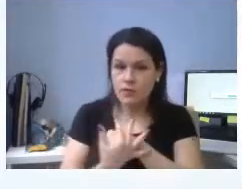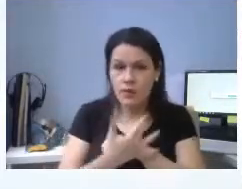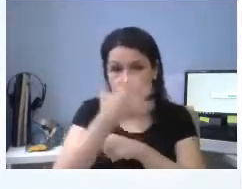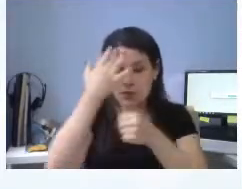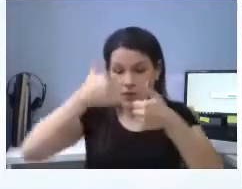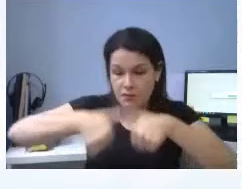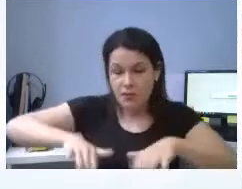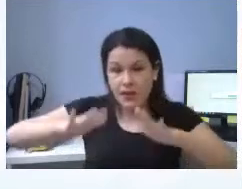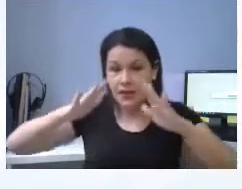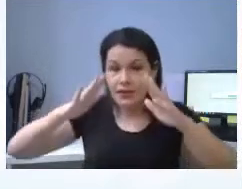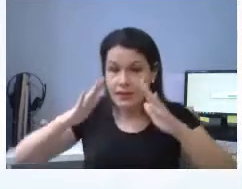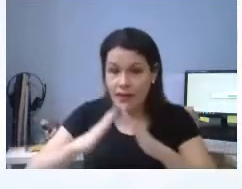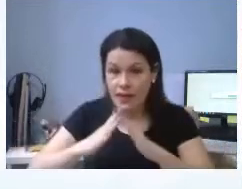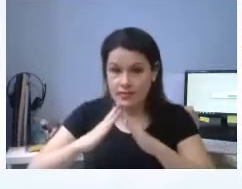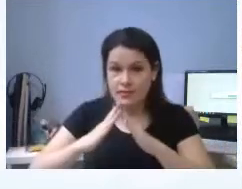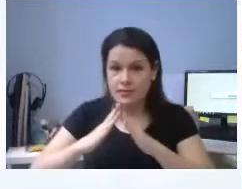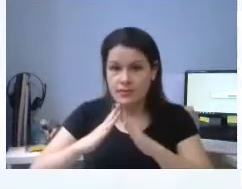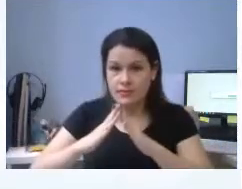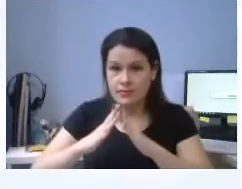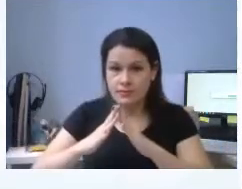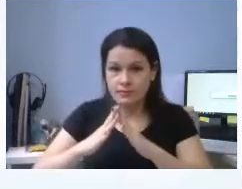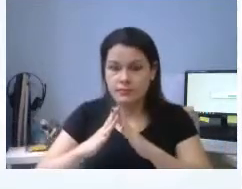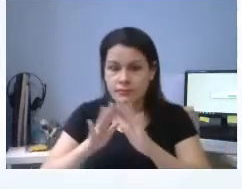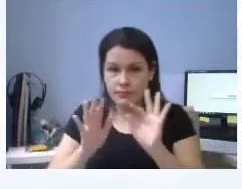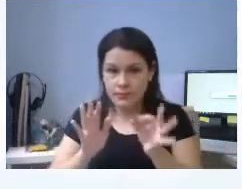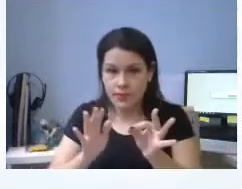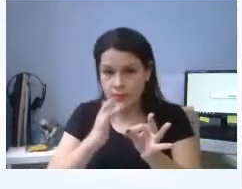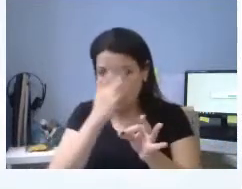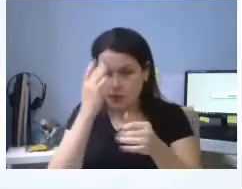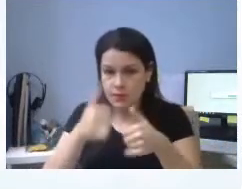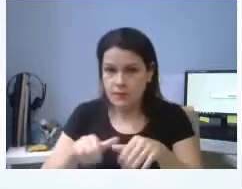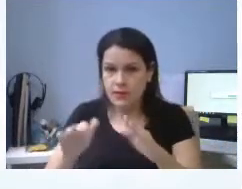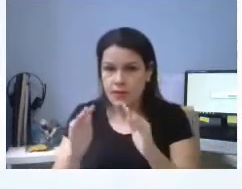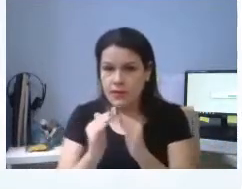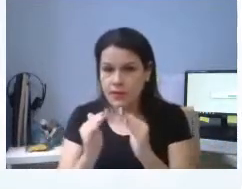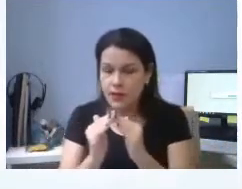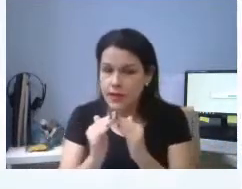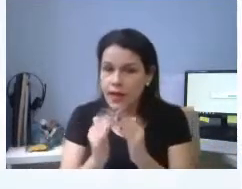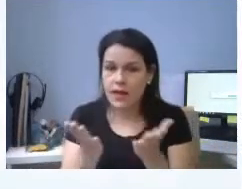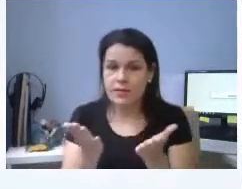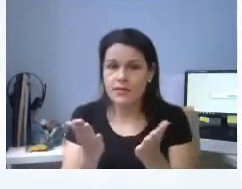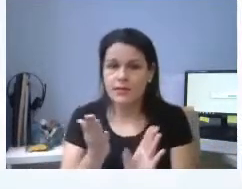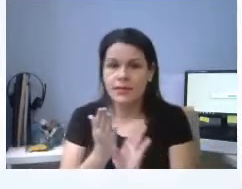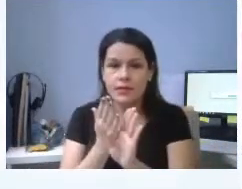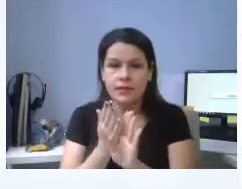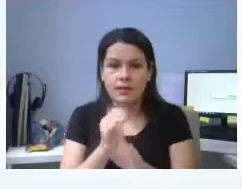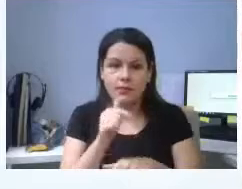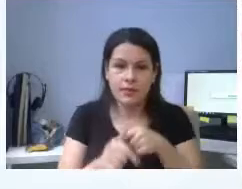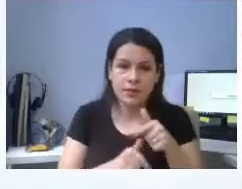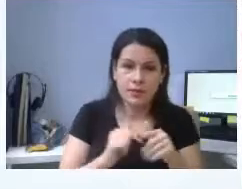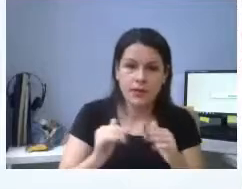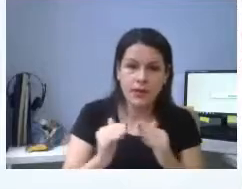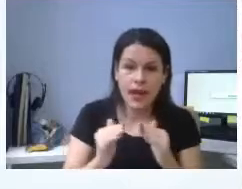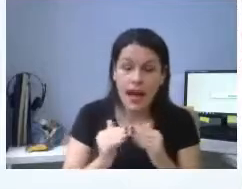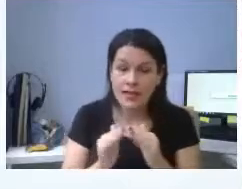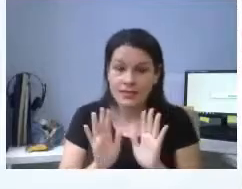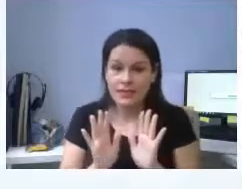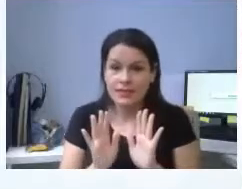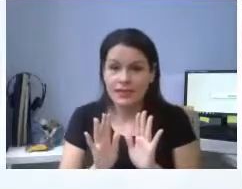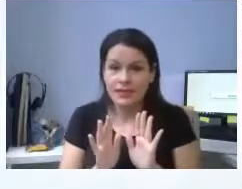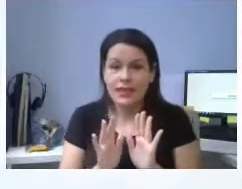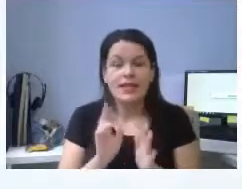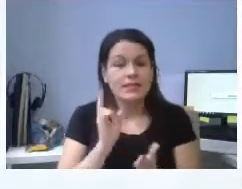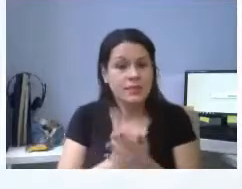em casa, correto? Certo. Não é isso? O entendimento é esse. Com home office. Diz que ele tem que ficar em casa, ele tem que